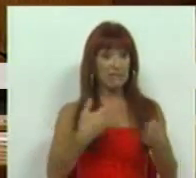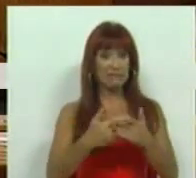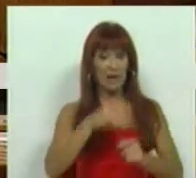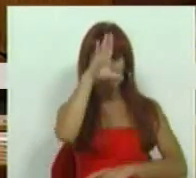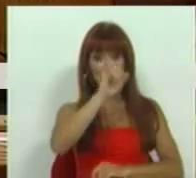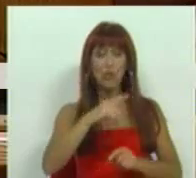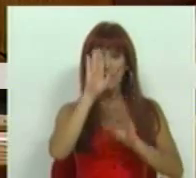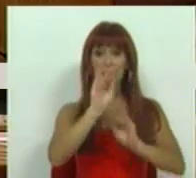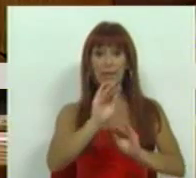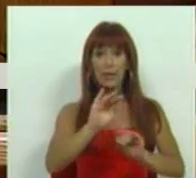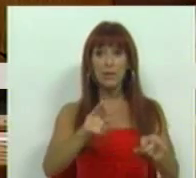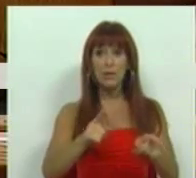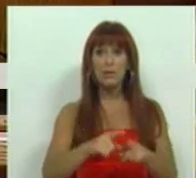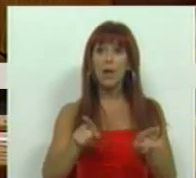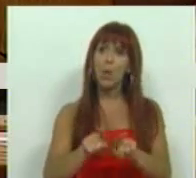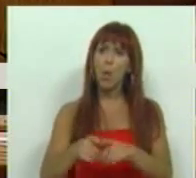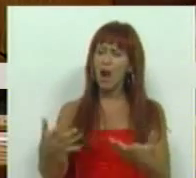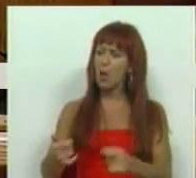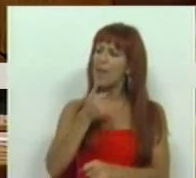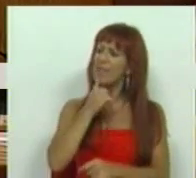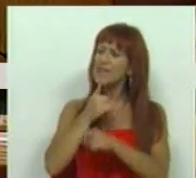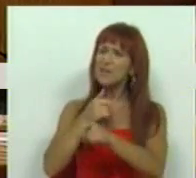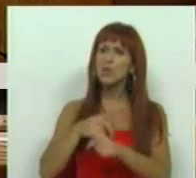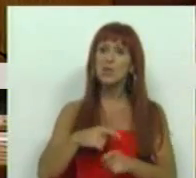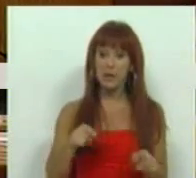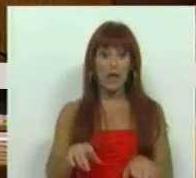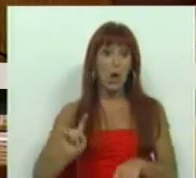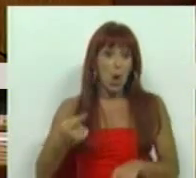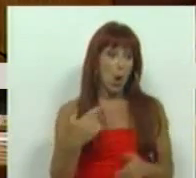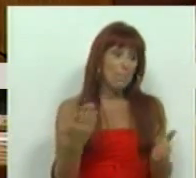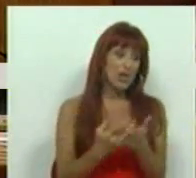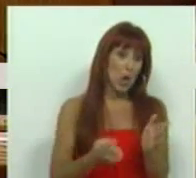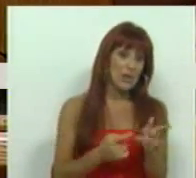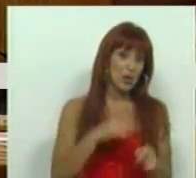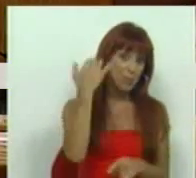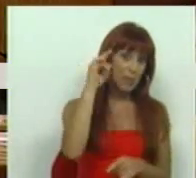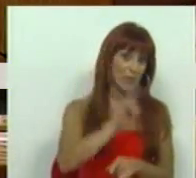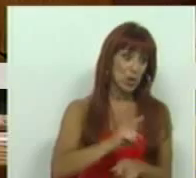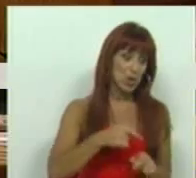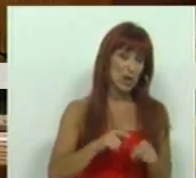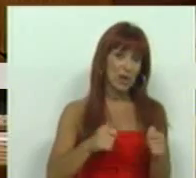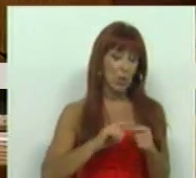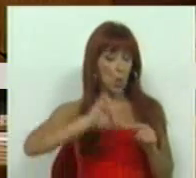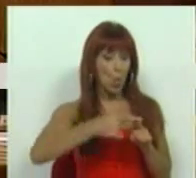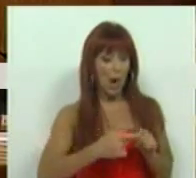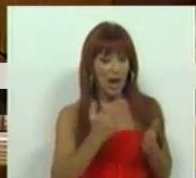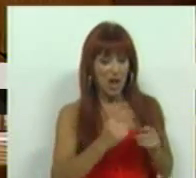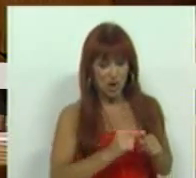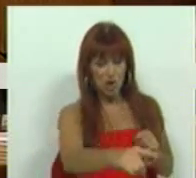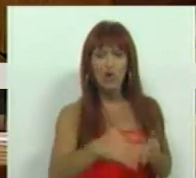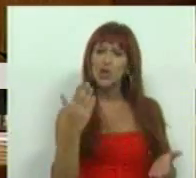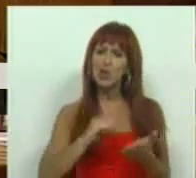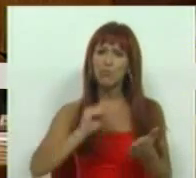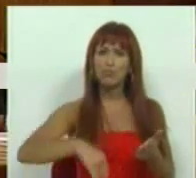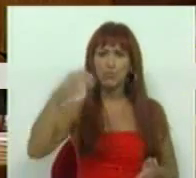pelo Ministério da Educação passaria agora a determinar que, mesmo que as escolas necessitem dos professores para todo o ano letivo, só